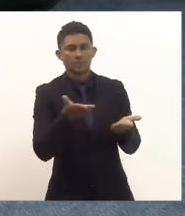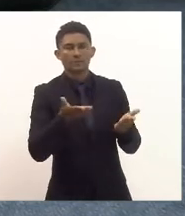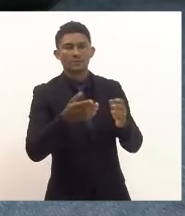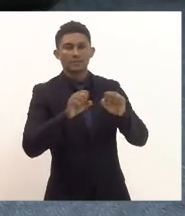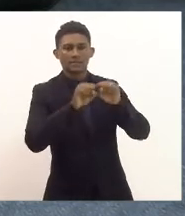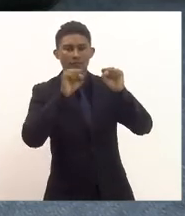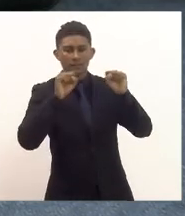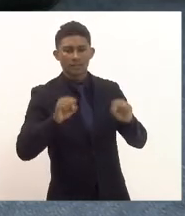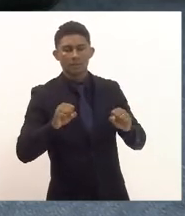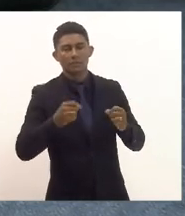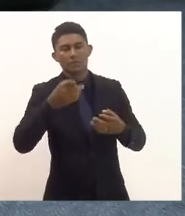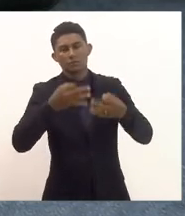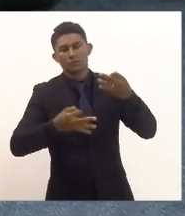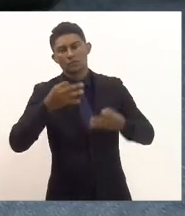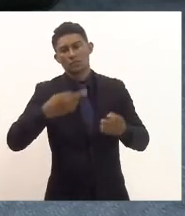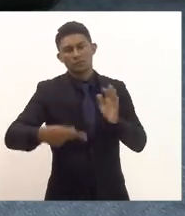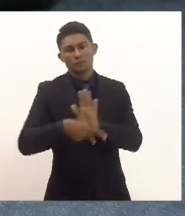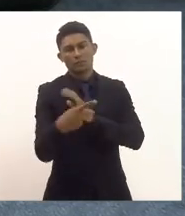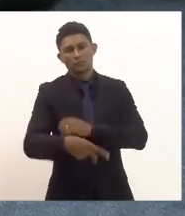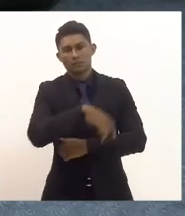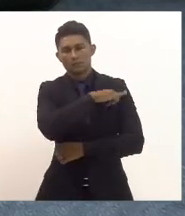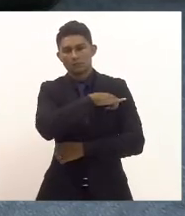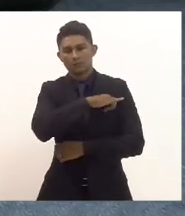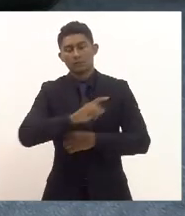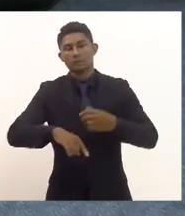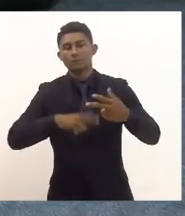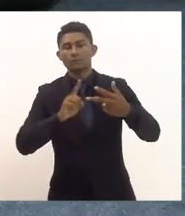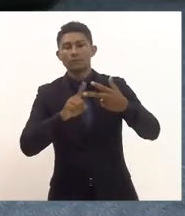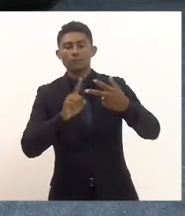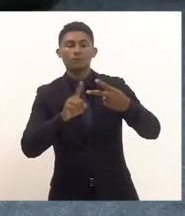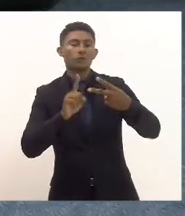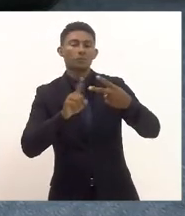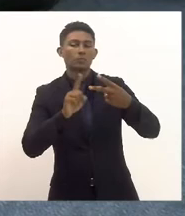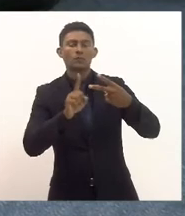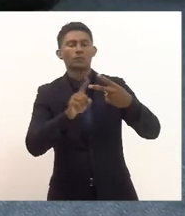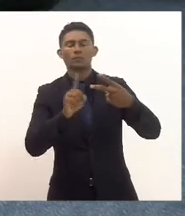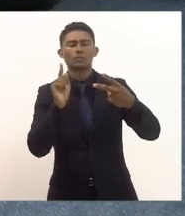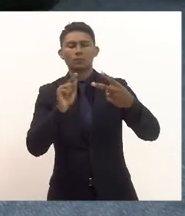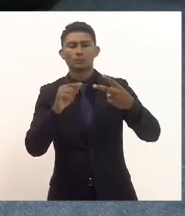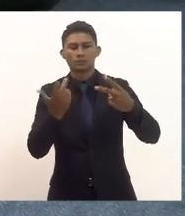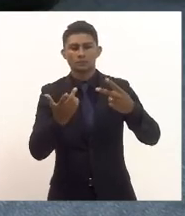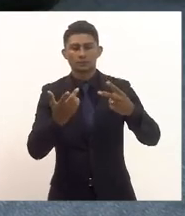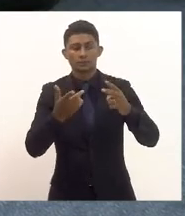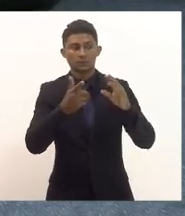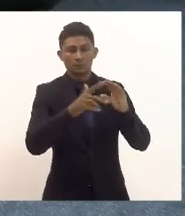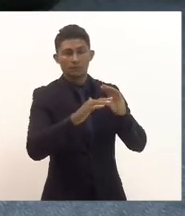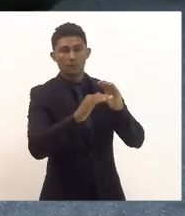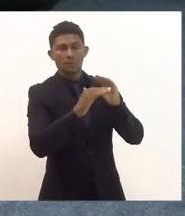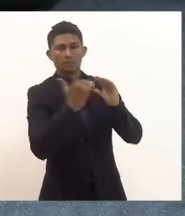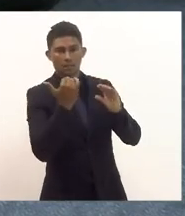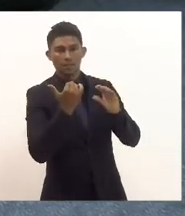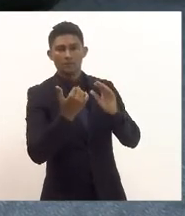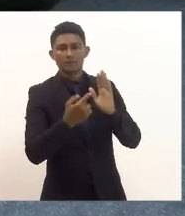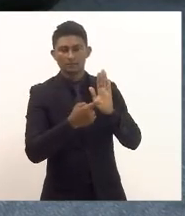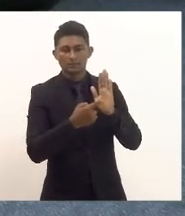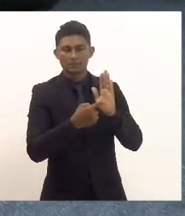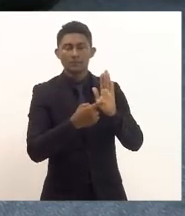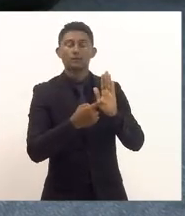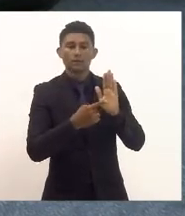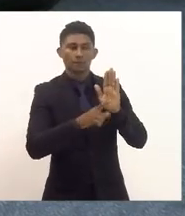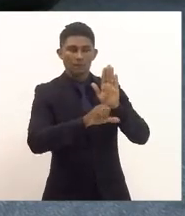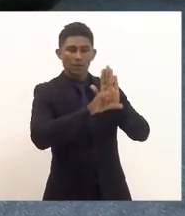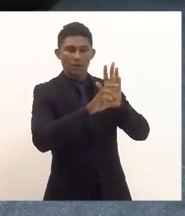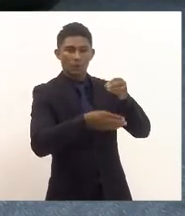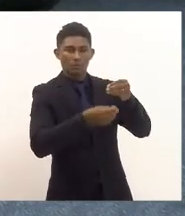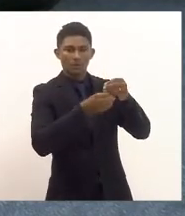Justiça do Rio de Janeiro segundo lugar eu queria lembrar que esta mensagem Altera a lei complementar